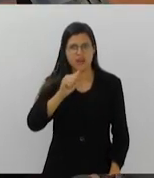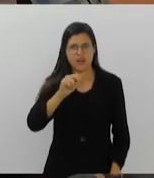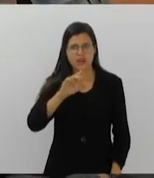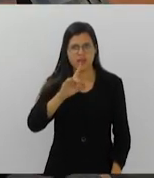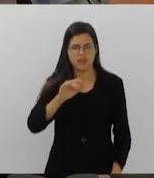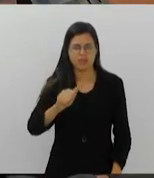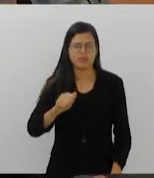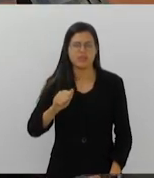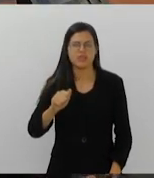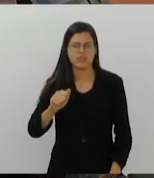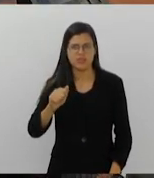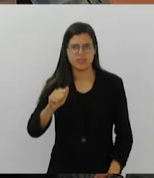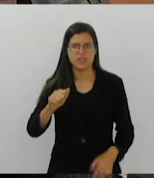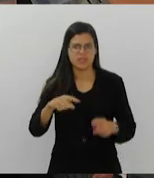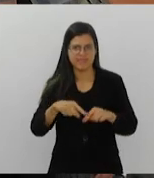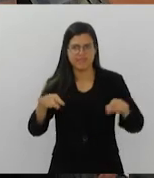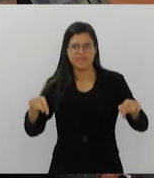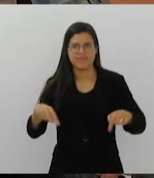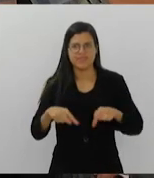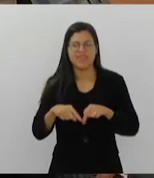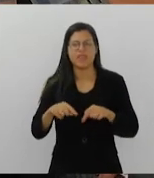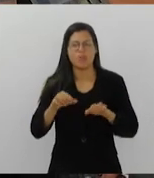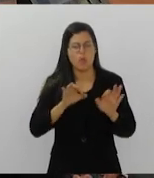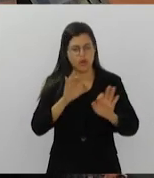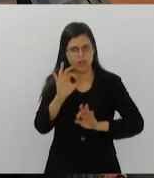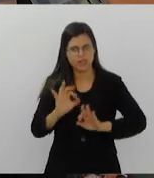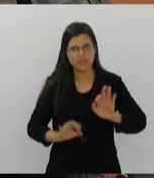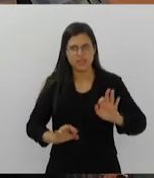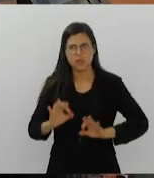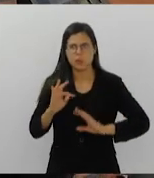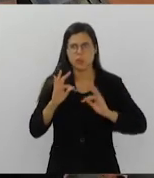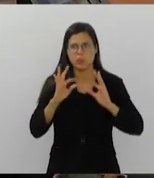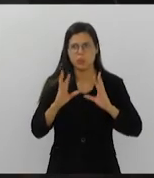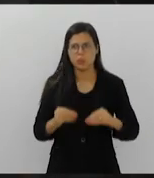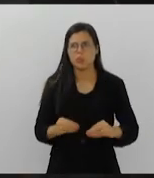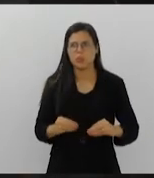ali. É pequenininha, mas é quem organiza tudo, é quem comanda